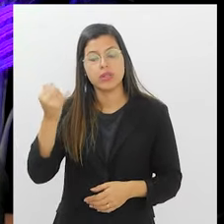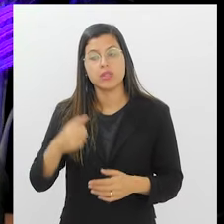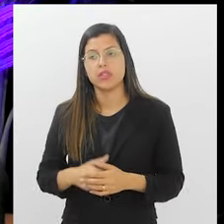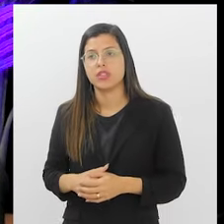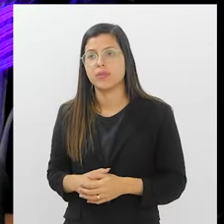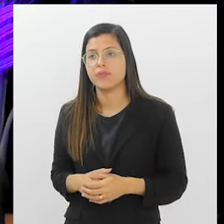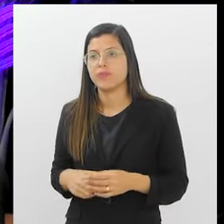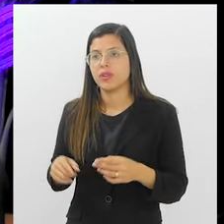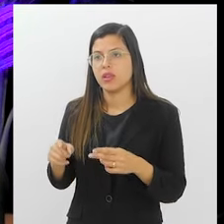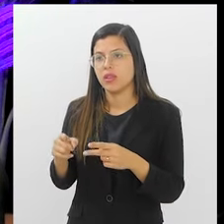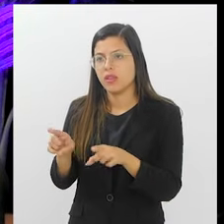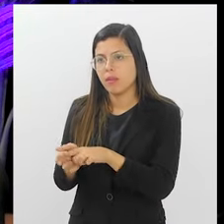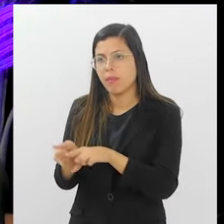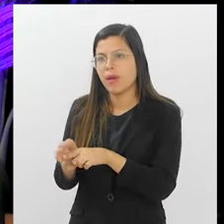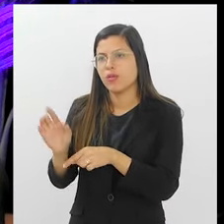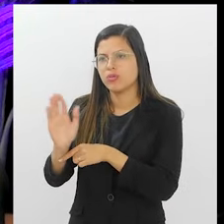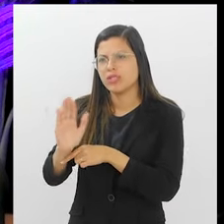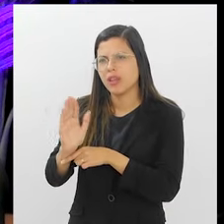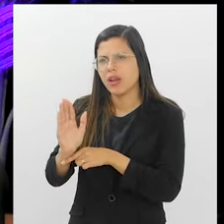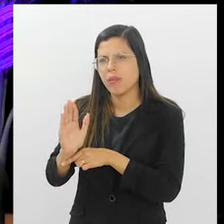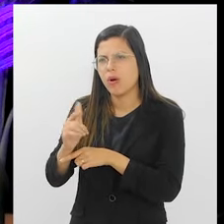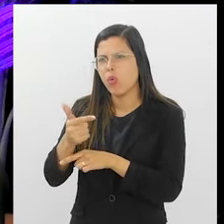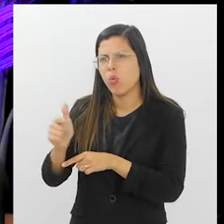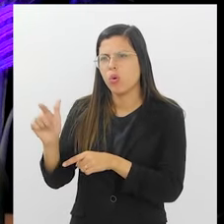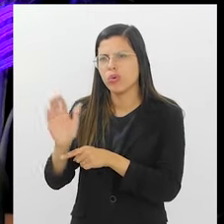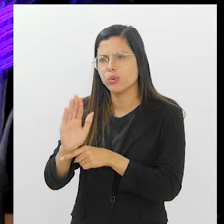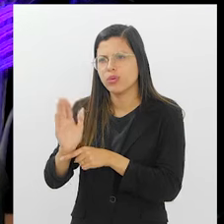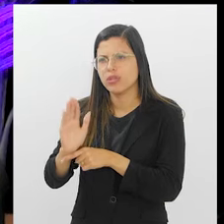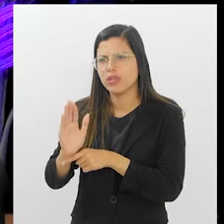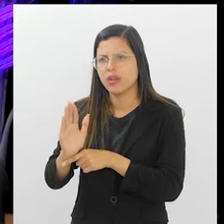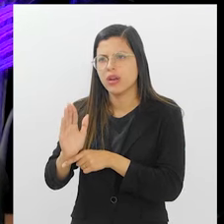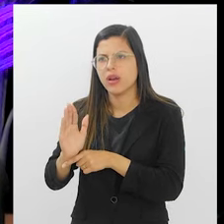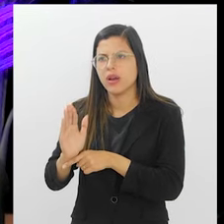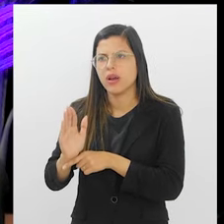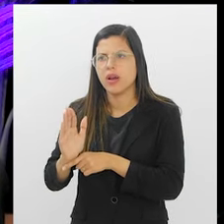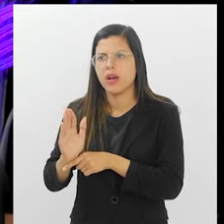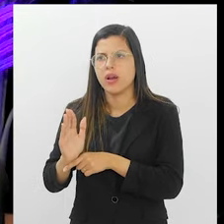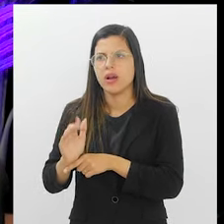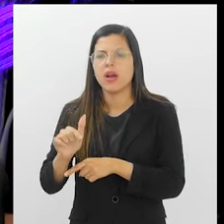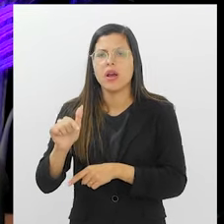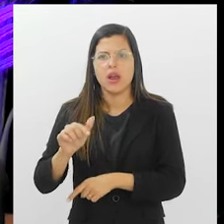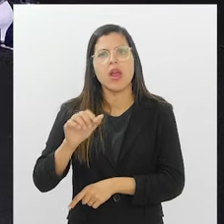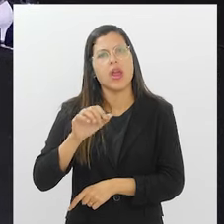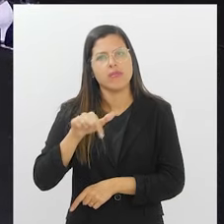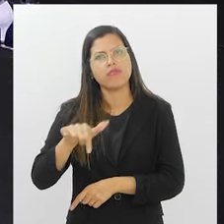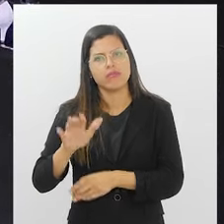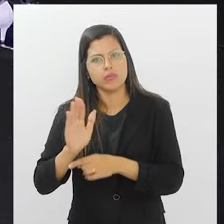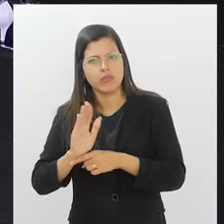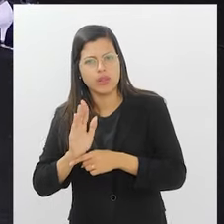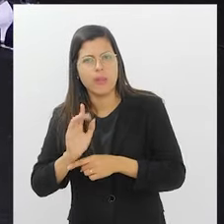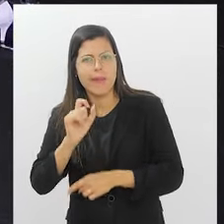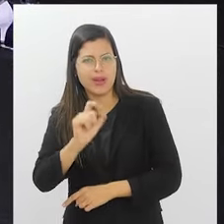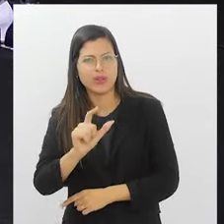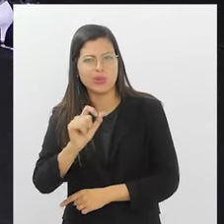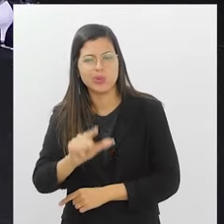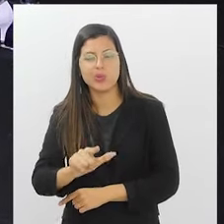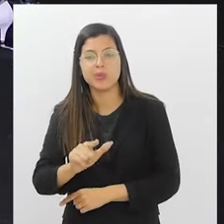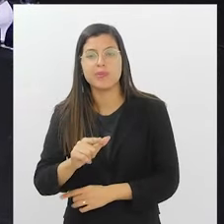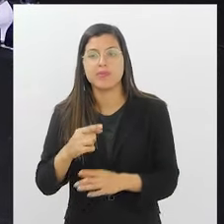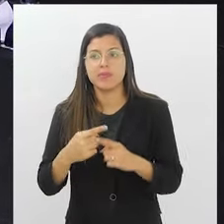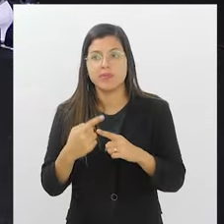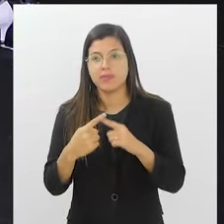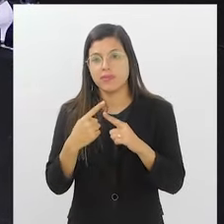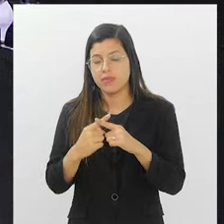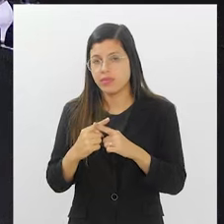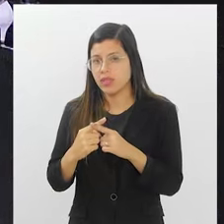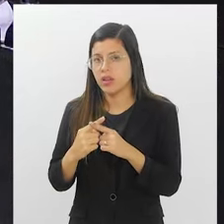Isso é muito importante. E o cinema, né? E o outro é o cinema também, né? A sessão azul. Por quê? Porque muitas